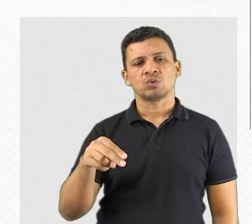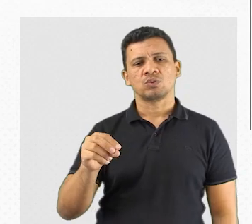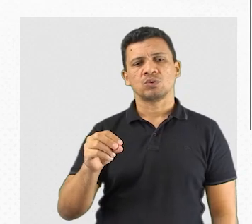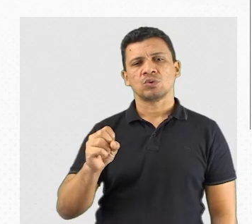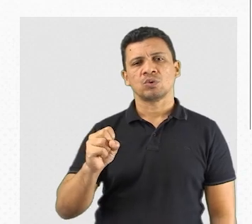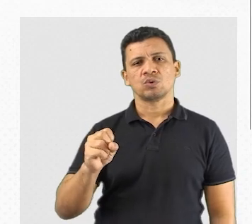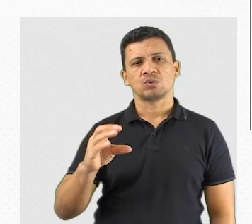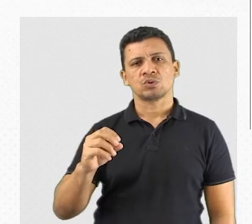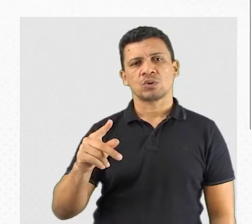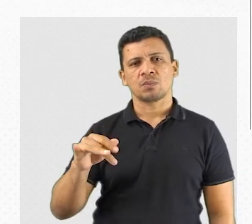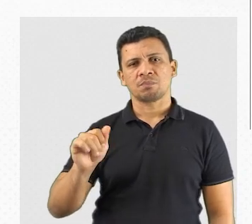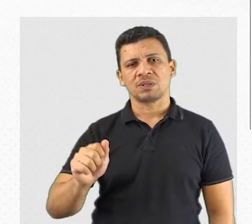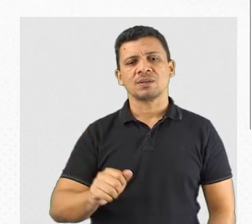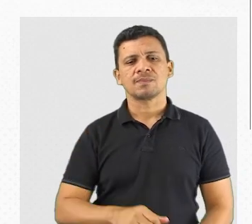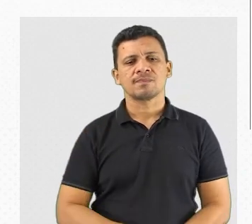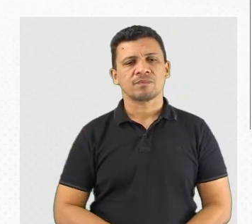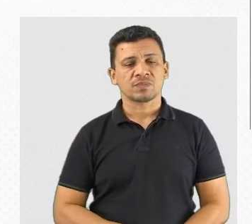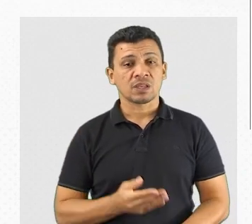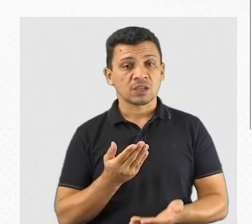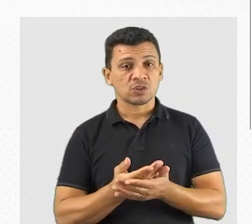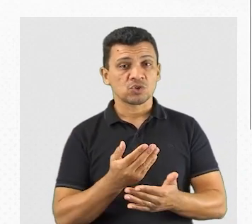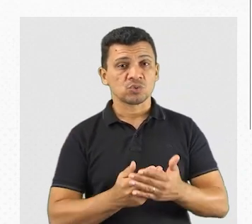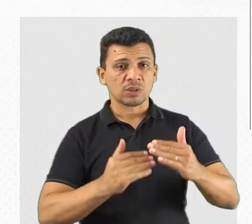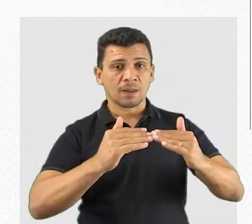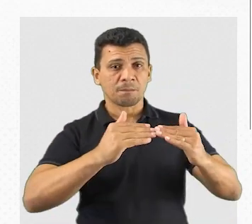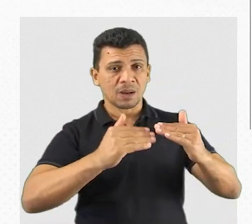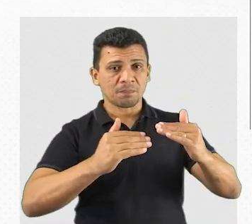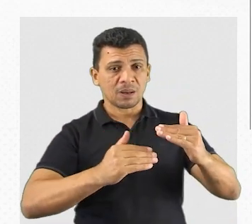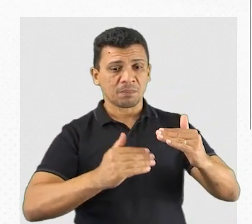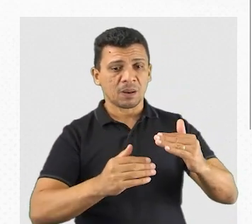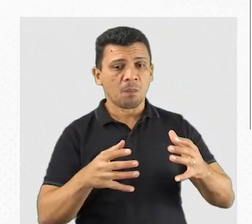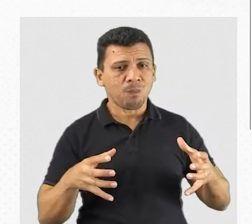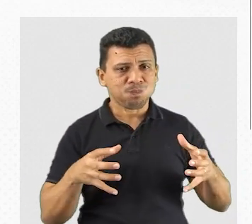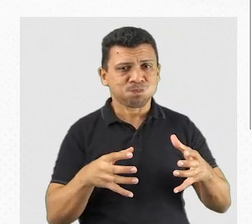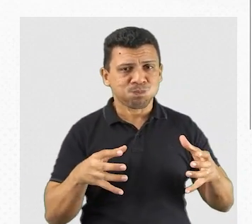vou colocar aqui, ó, estudo o abaixamento na pressão de vapor